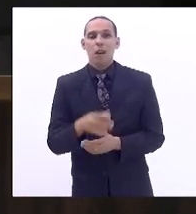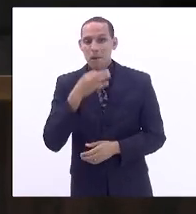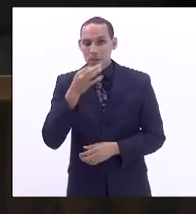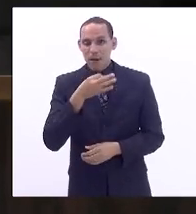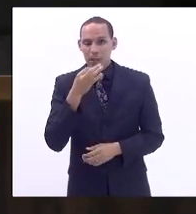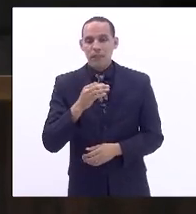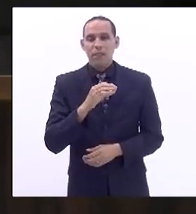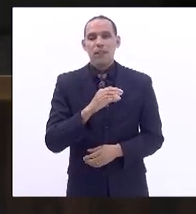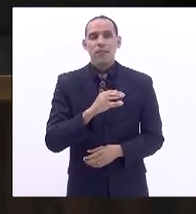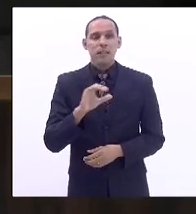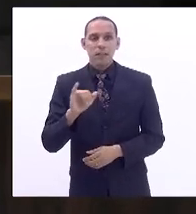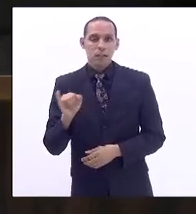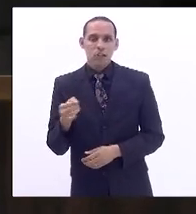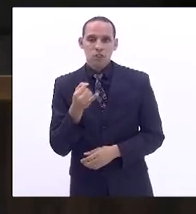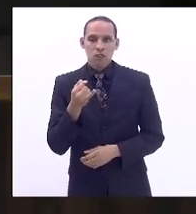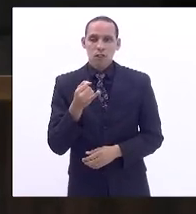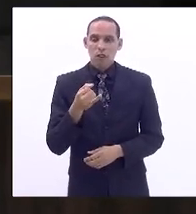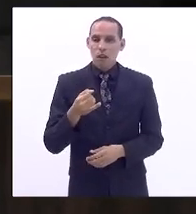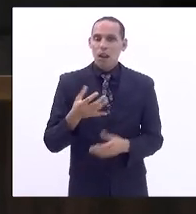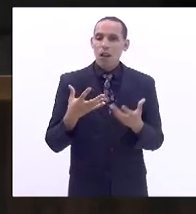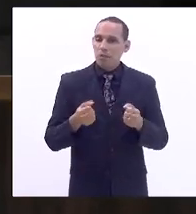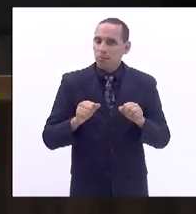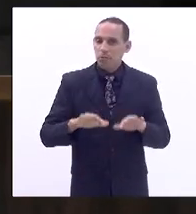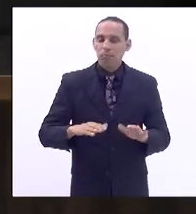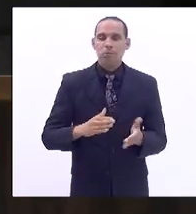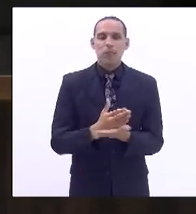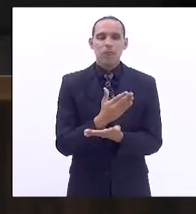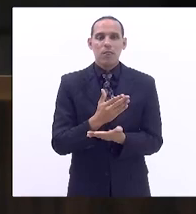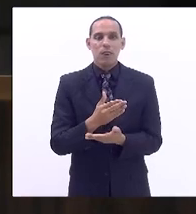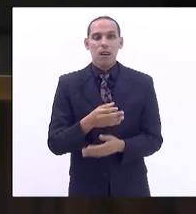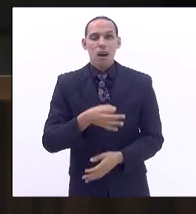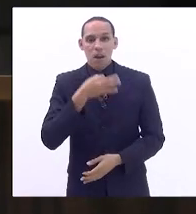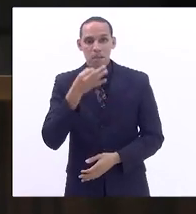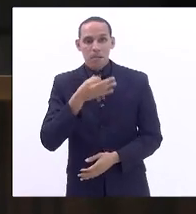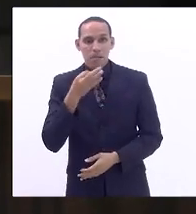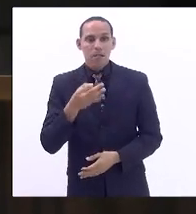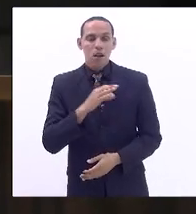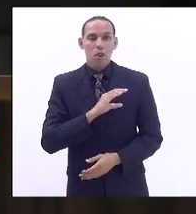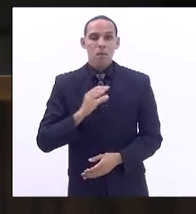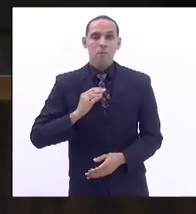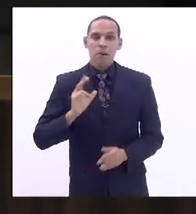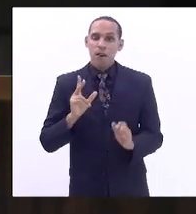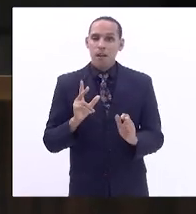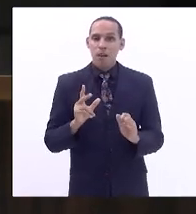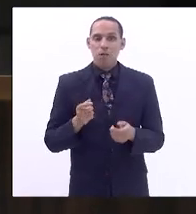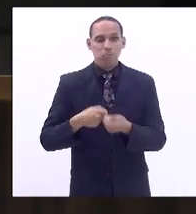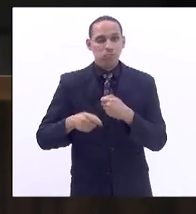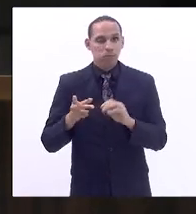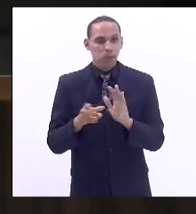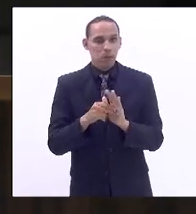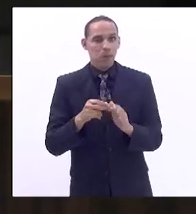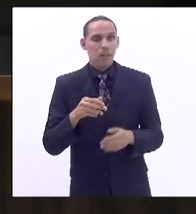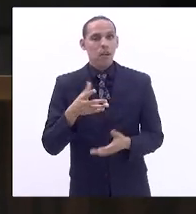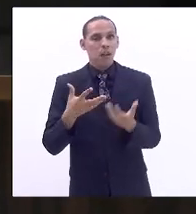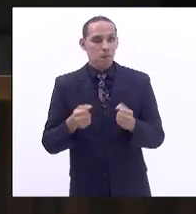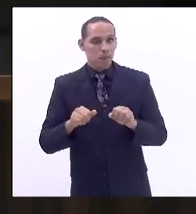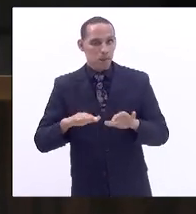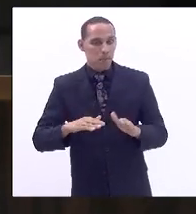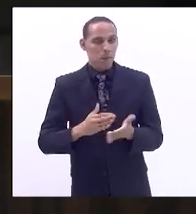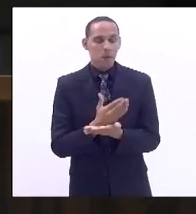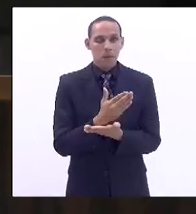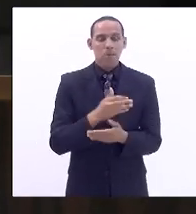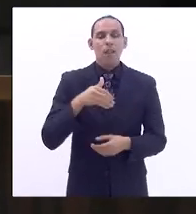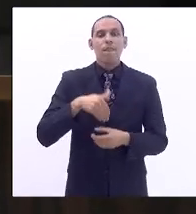sobre a prova permaneça comissão aprovada em votação parecida a comissão de Economia com emendas seus que aprovam permaneçam Como estão